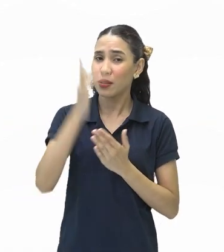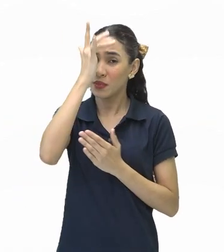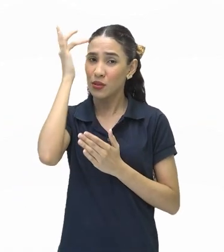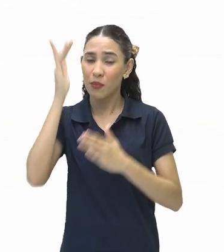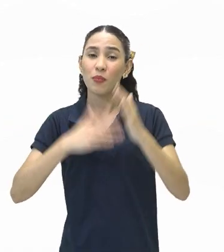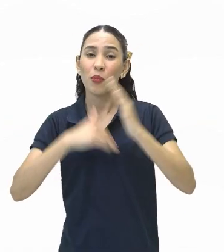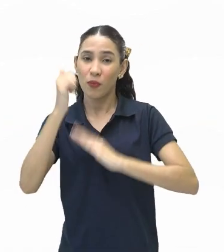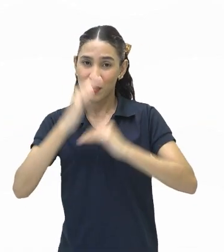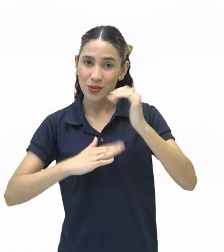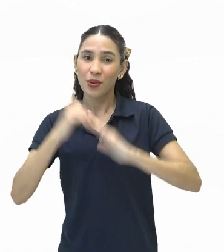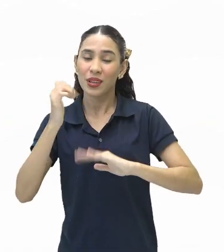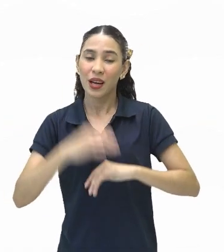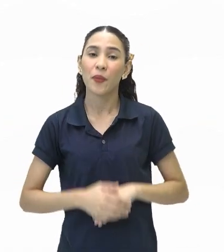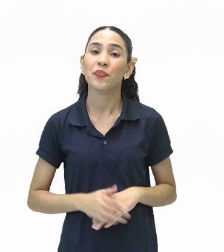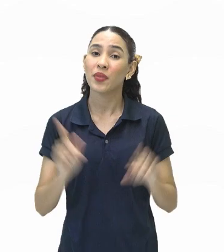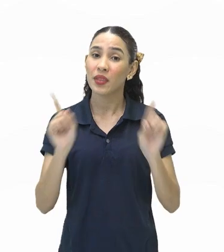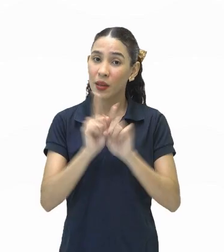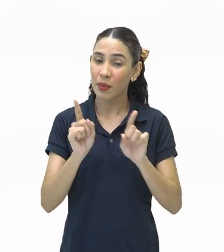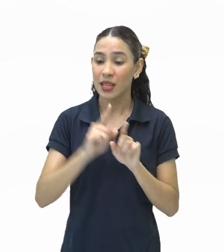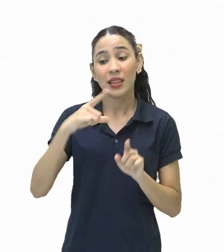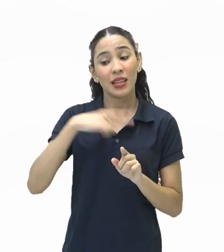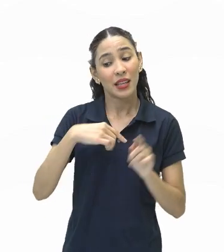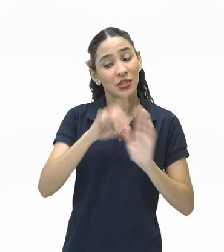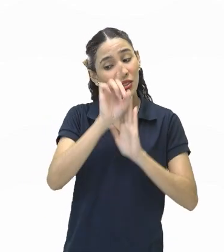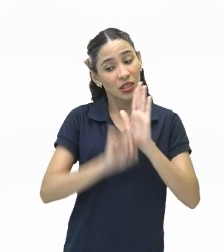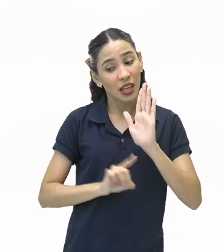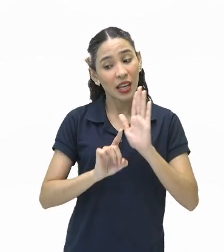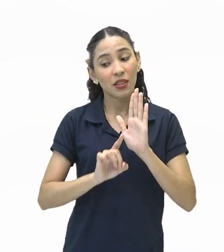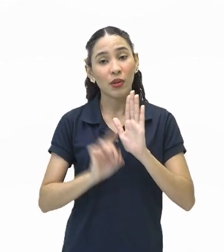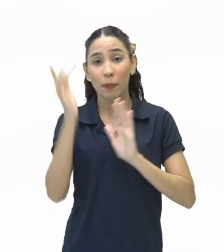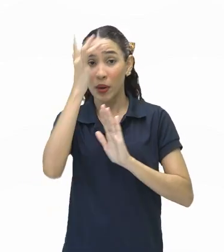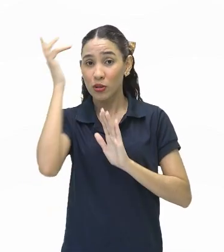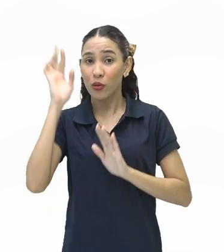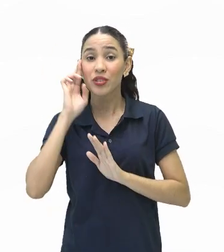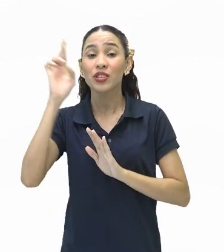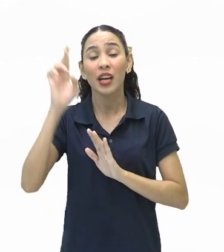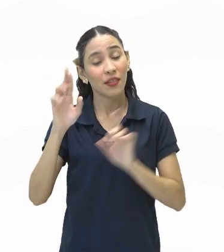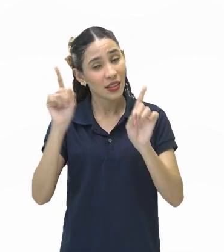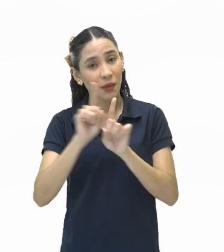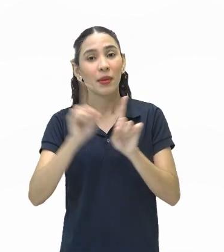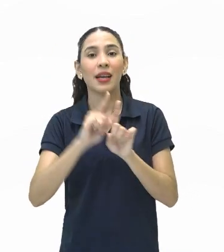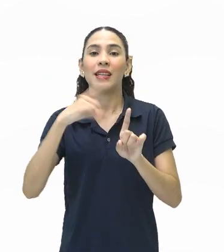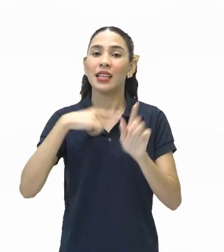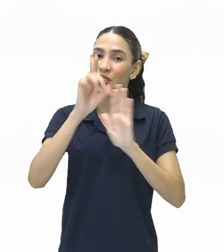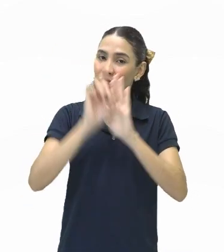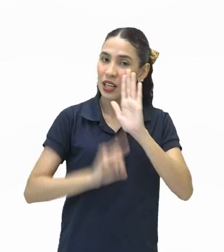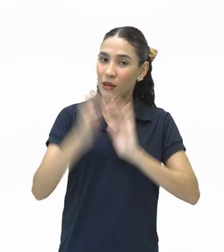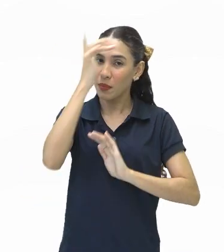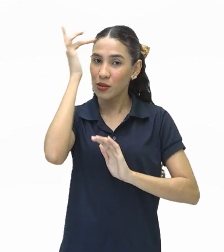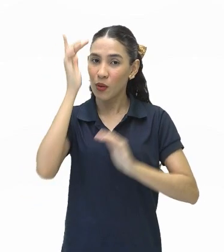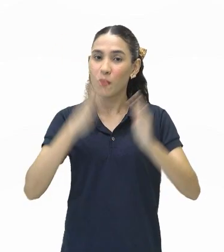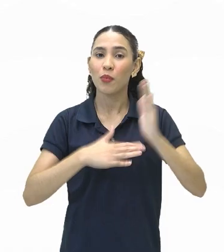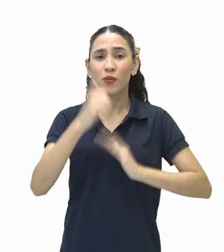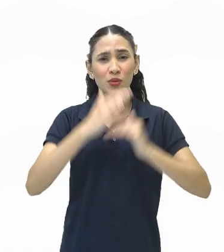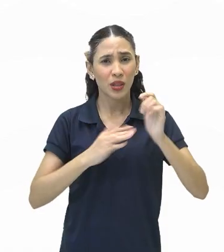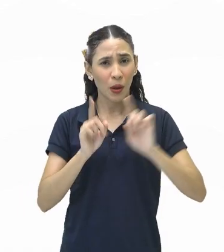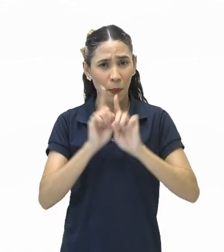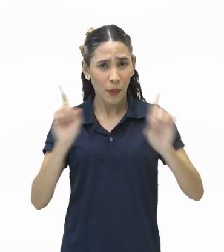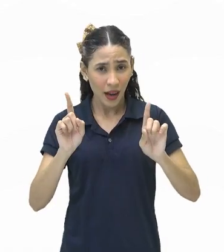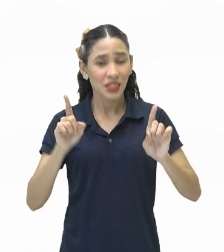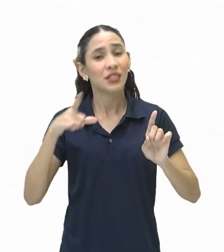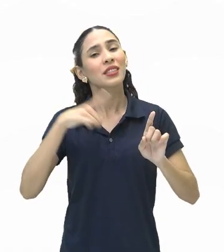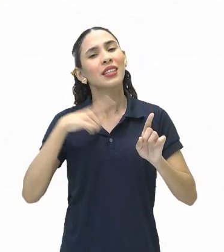trabalhadores, né? Assim como tem direitos aos empregadores, também tem os direitos aos trabalhadores. Mas isso foi um